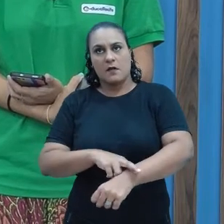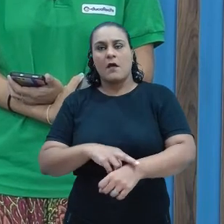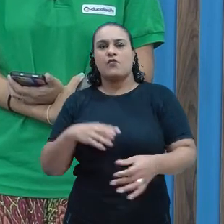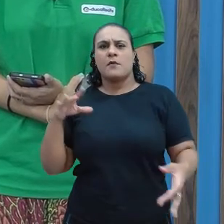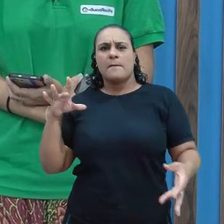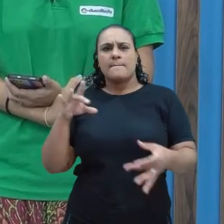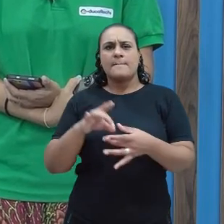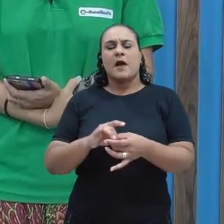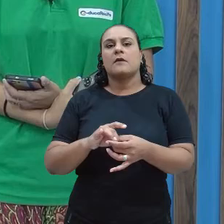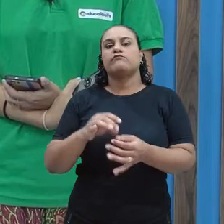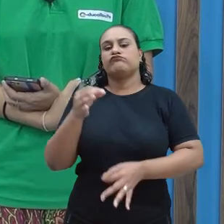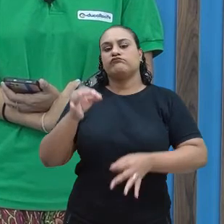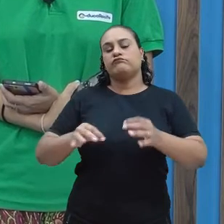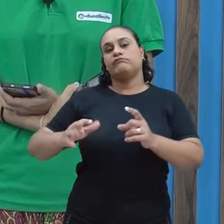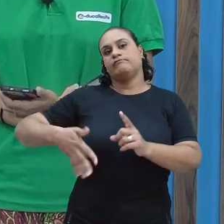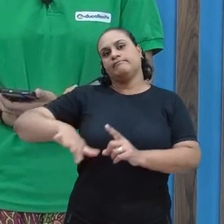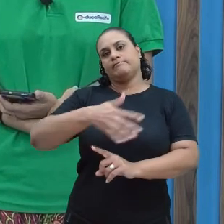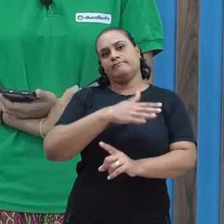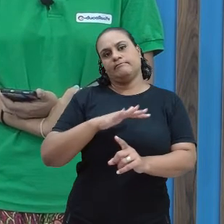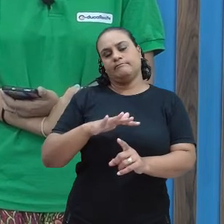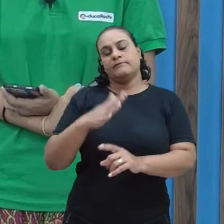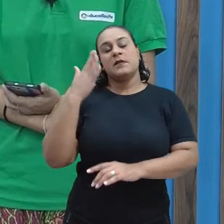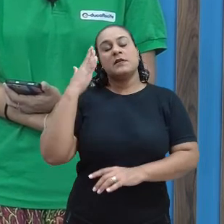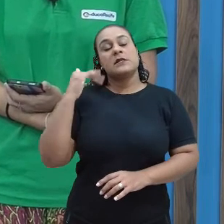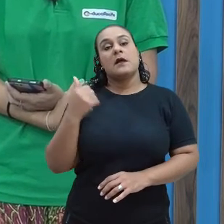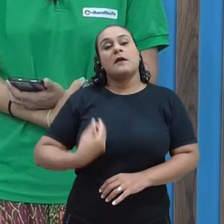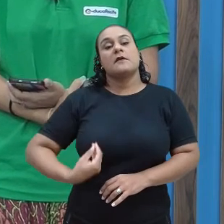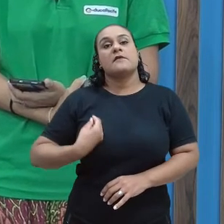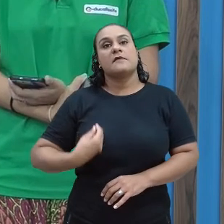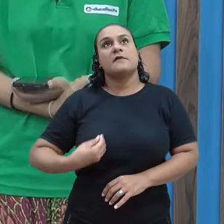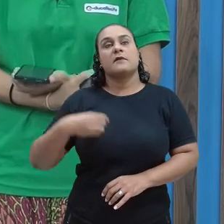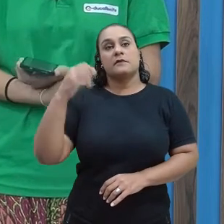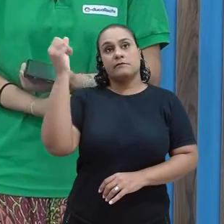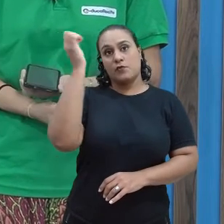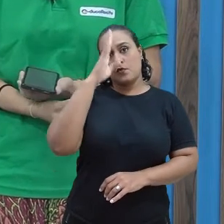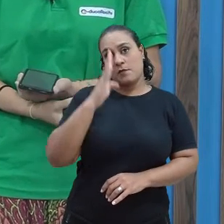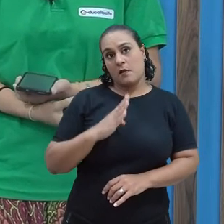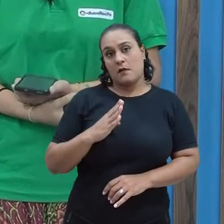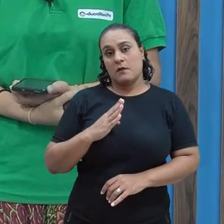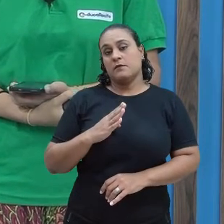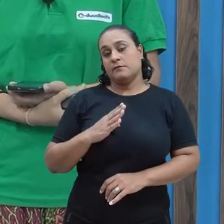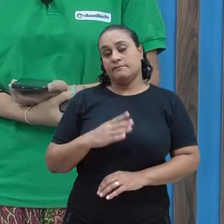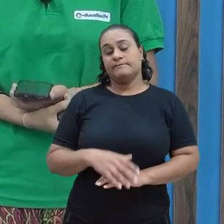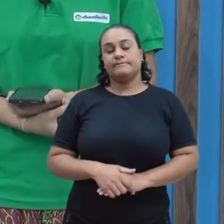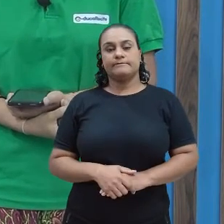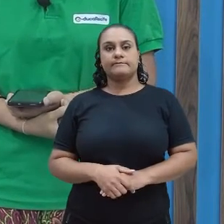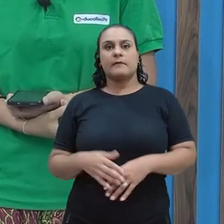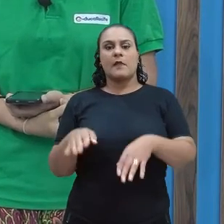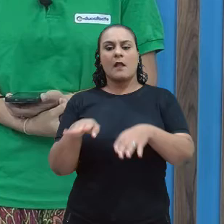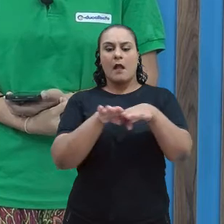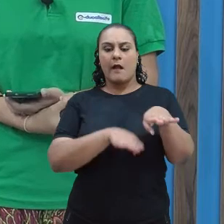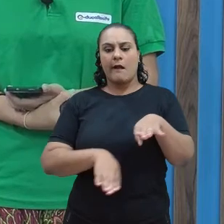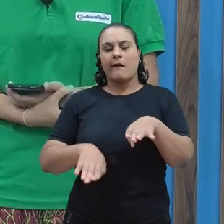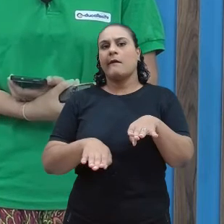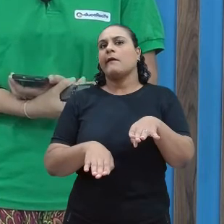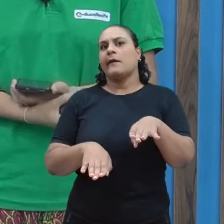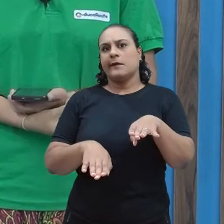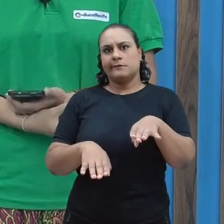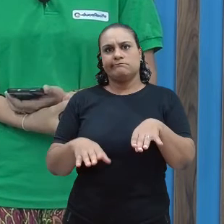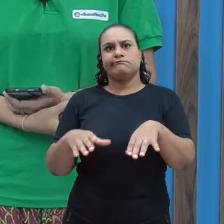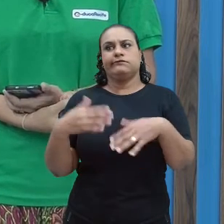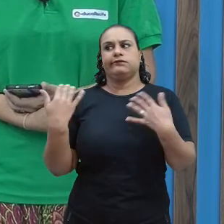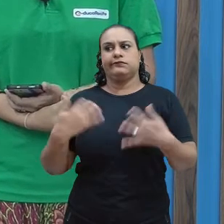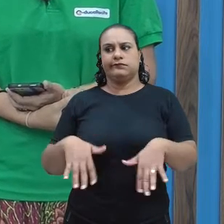gente sabe que a gente vive em um país onde as desigualdades, né, constituem já uma questão